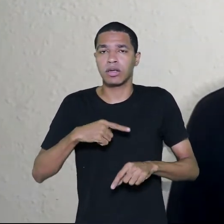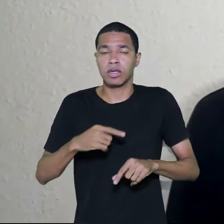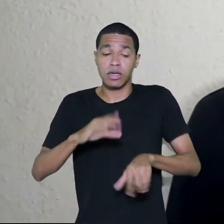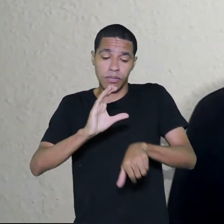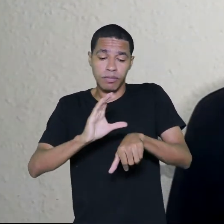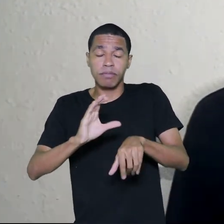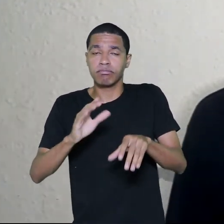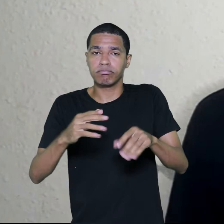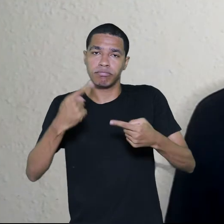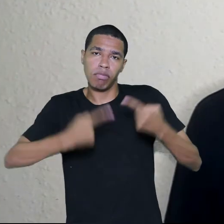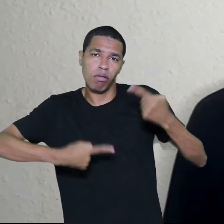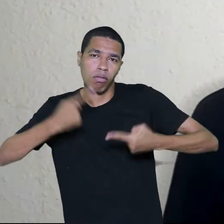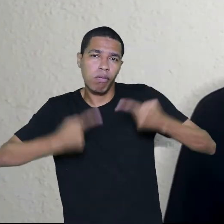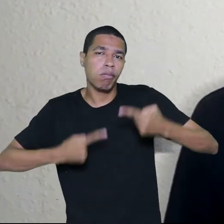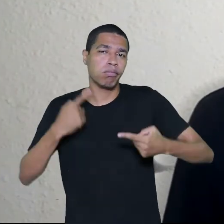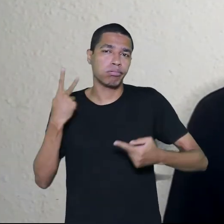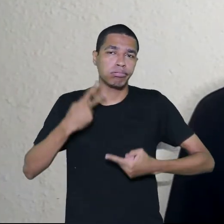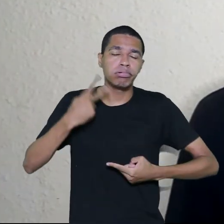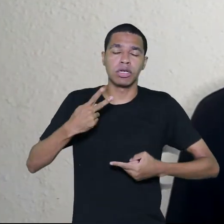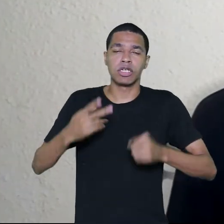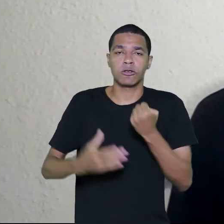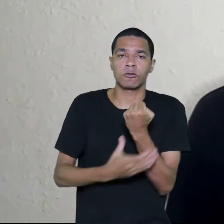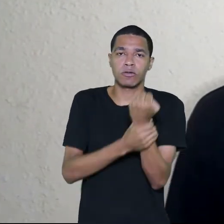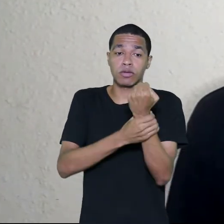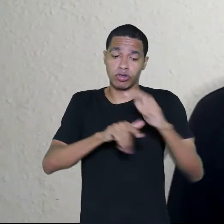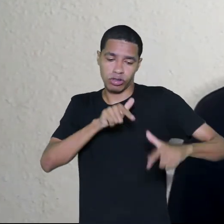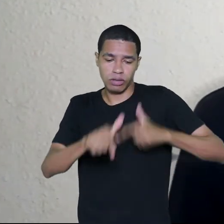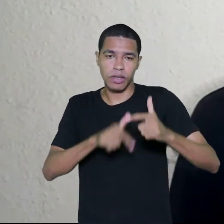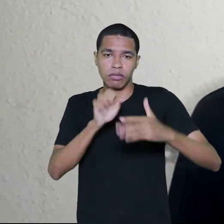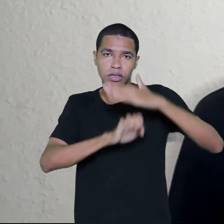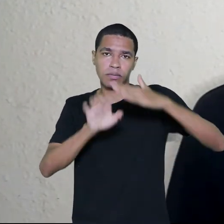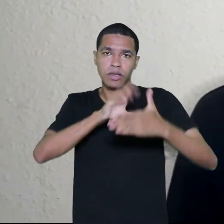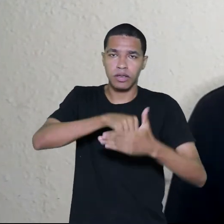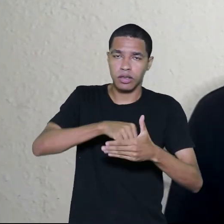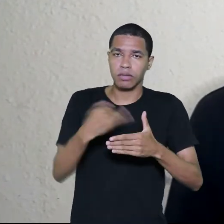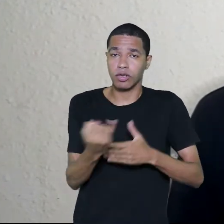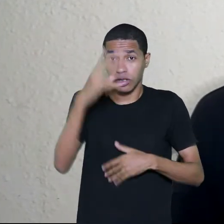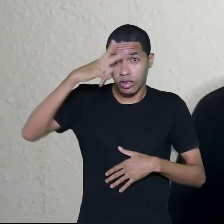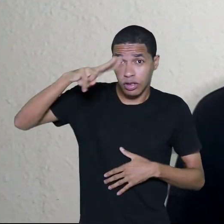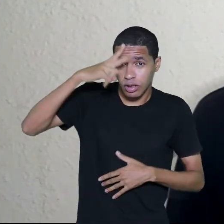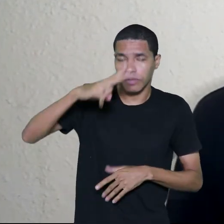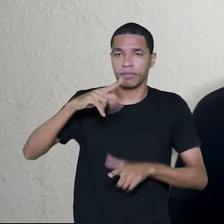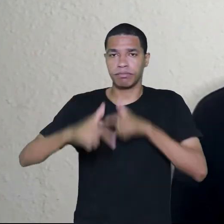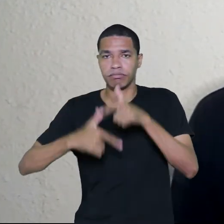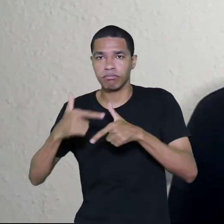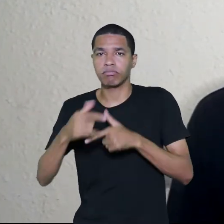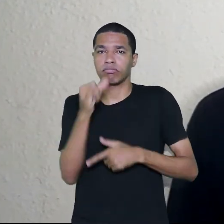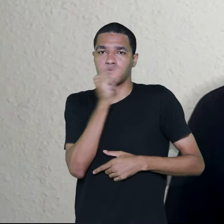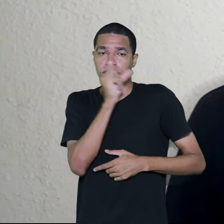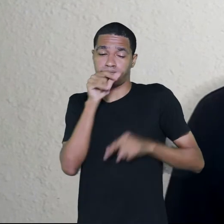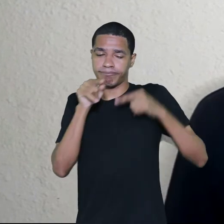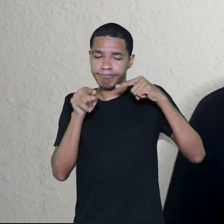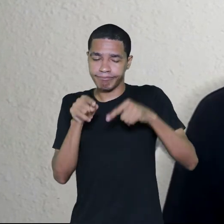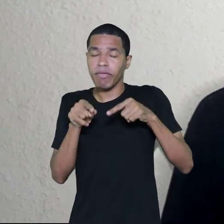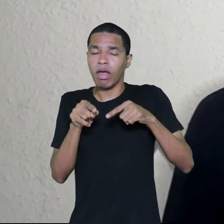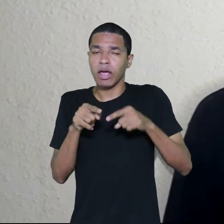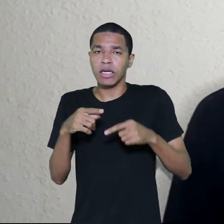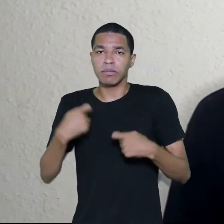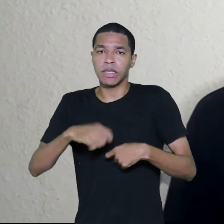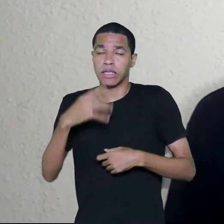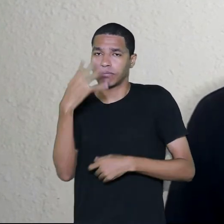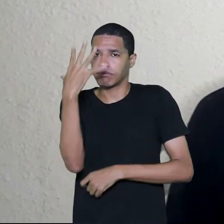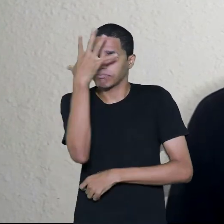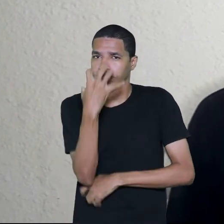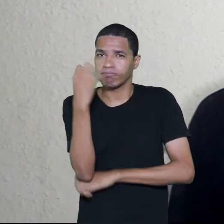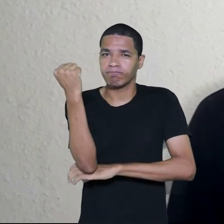assumida pela política de segurança do trabalho nas empresas. E vale sempre relembrar que serviços envolvendo energia elétrica sempre podem